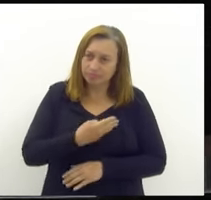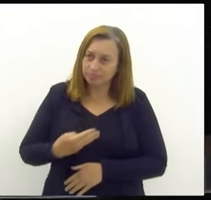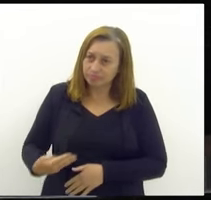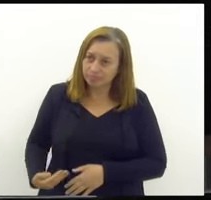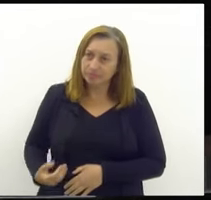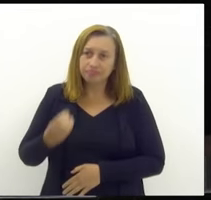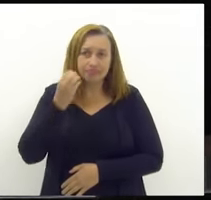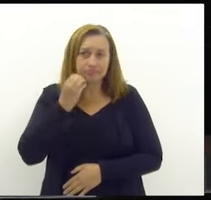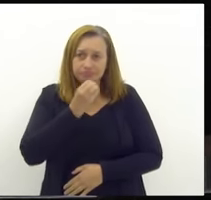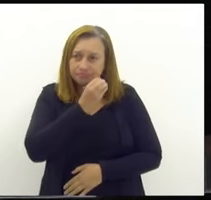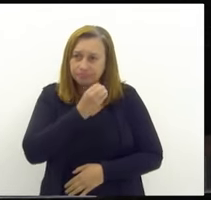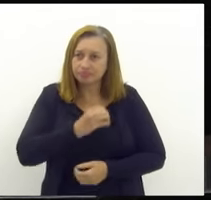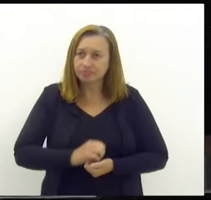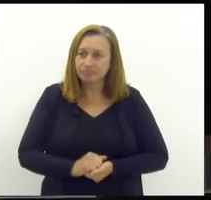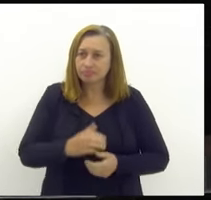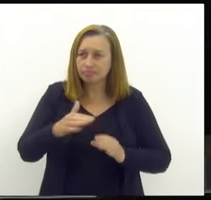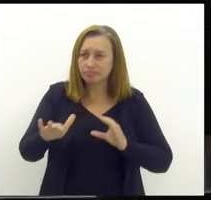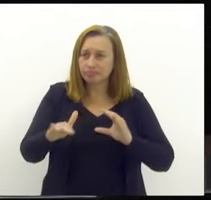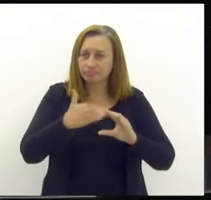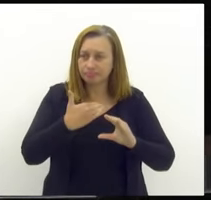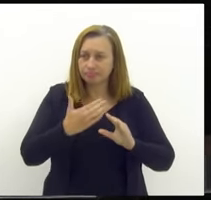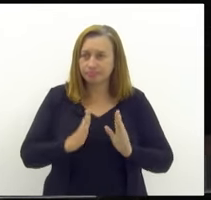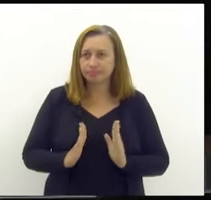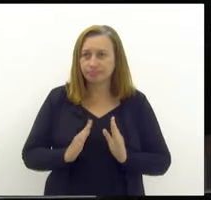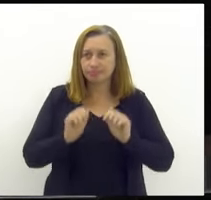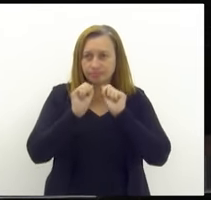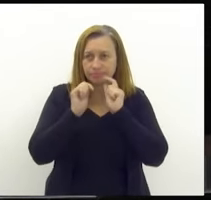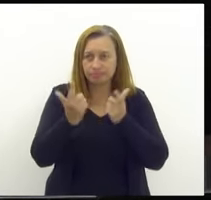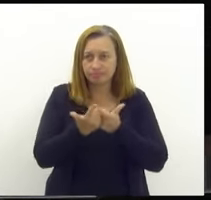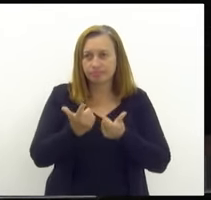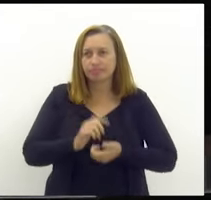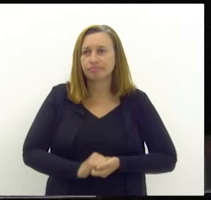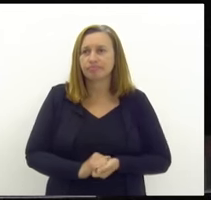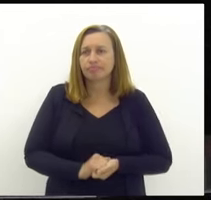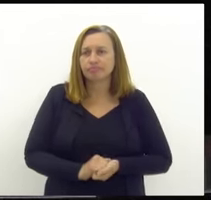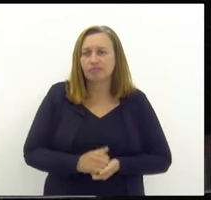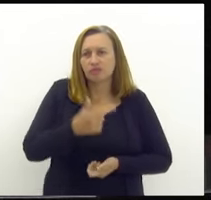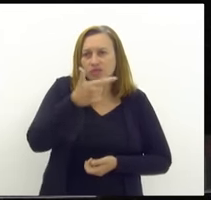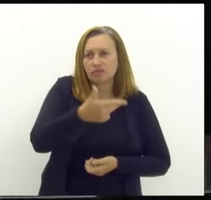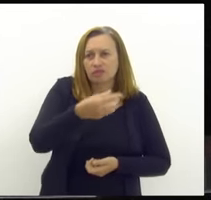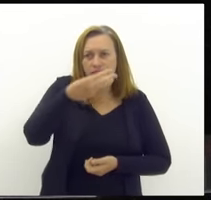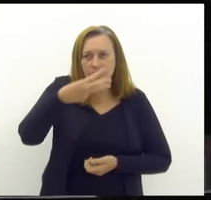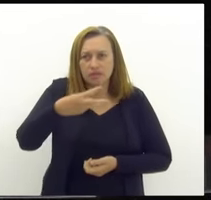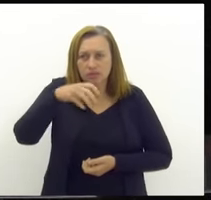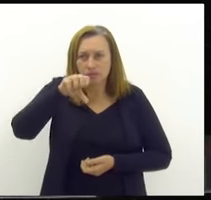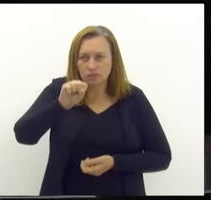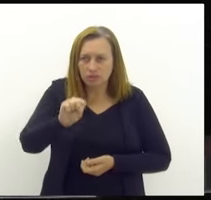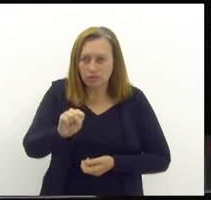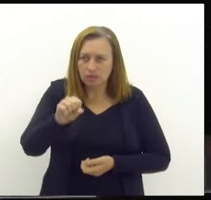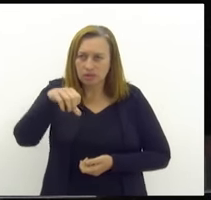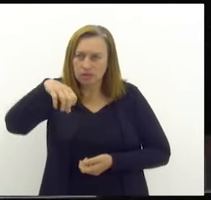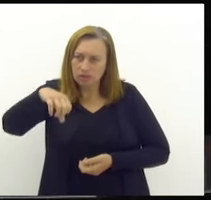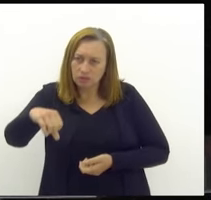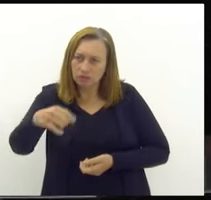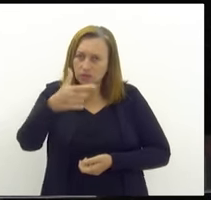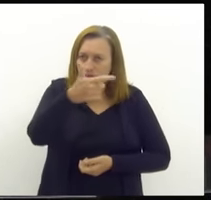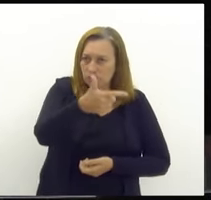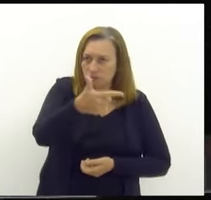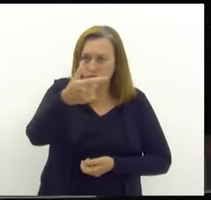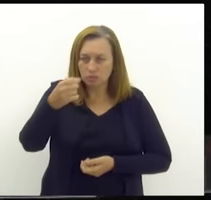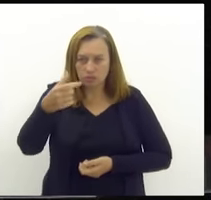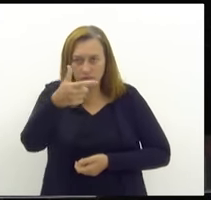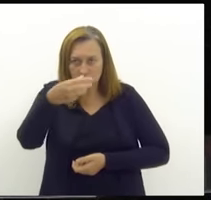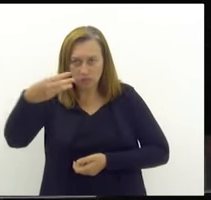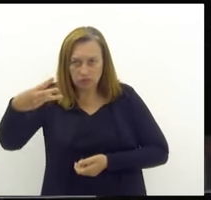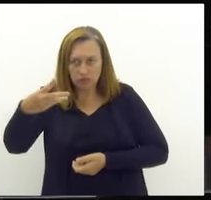Cláudio Castro mandou pra casa Legislativa o 2389 de 2023 autoria do